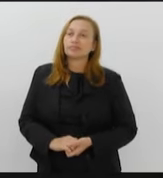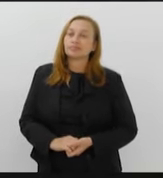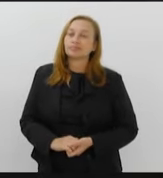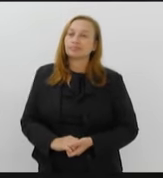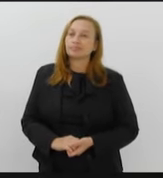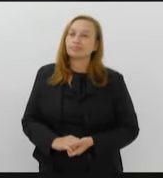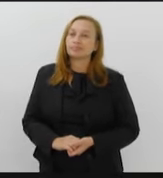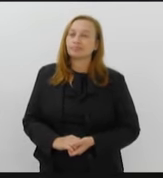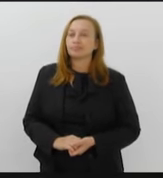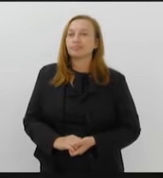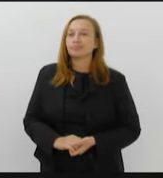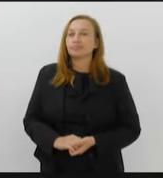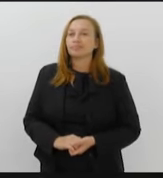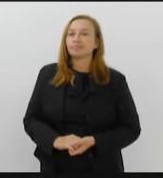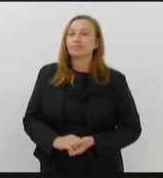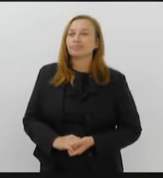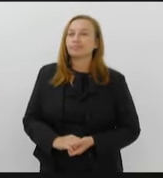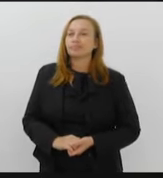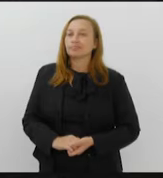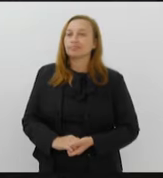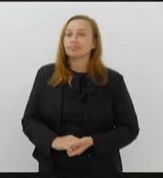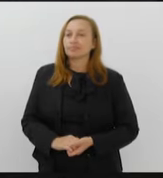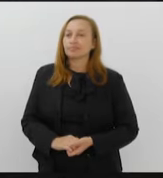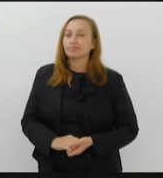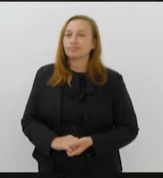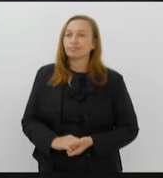Nosso nobre deputado Fábio Silva.